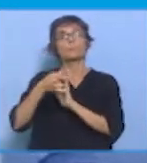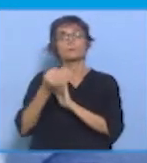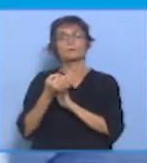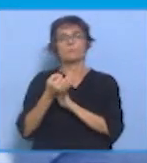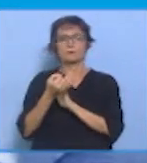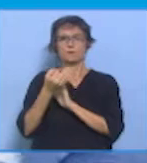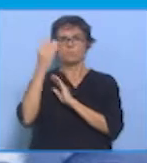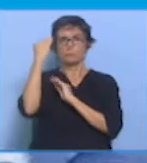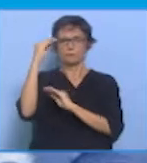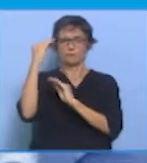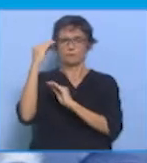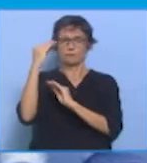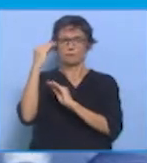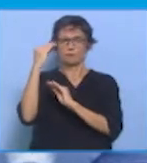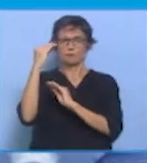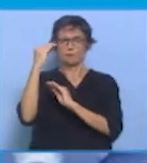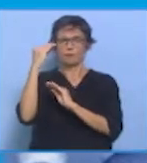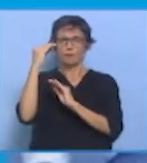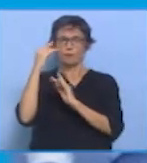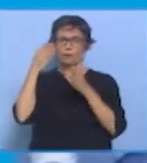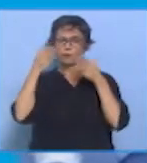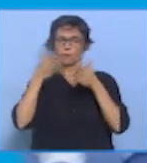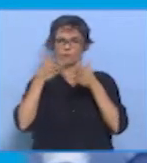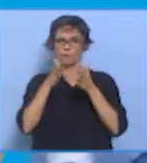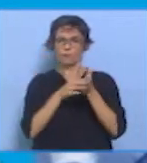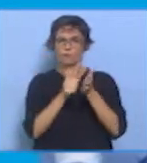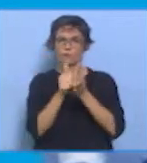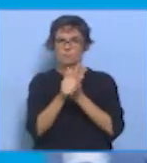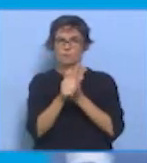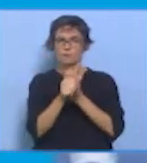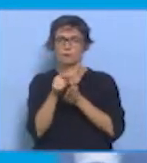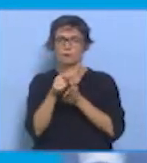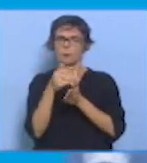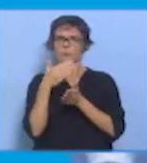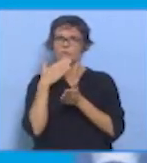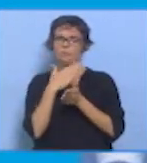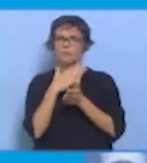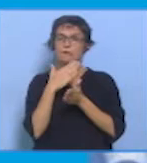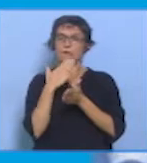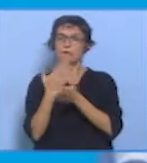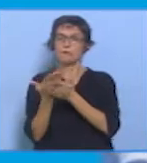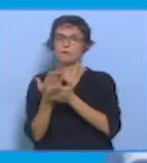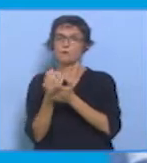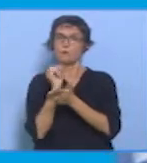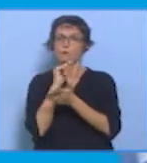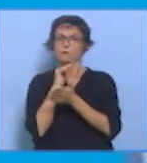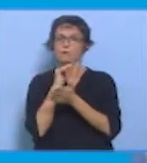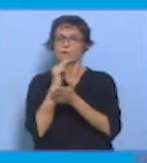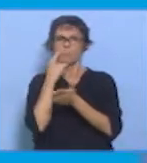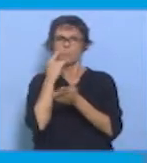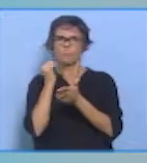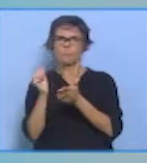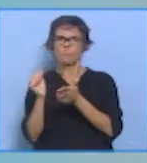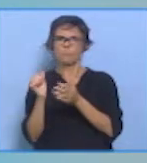uma faculdade fantástica de saber de trás para a frente e se identificar profundamente com a Sagrada Escritura.